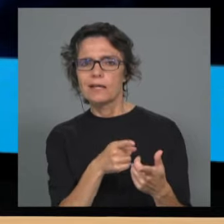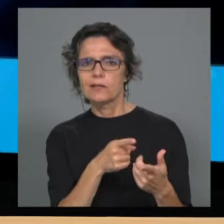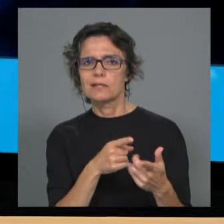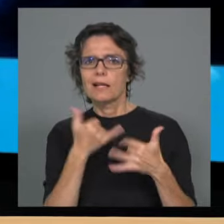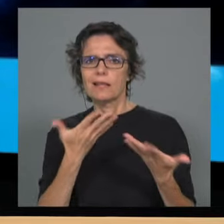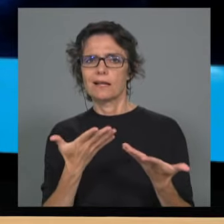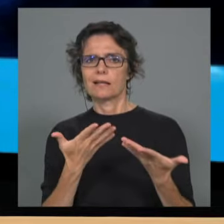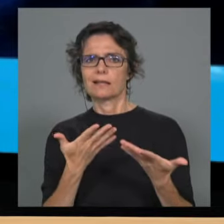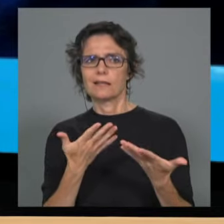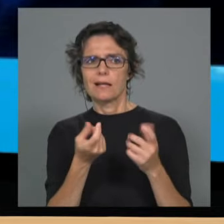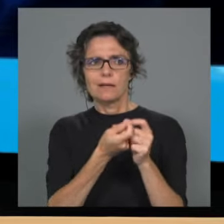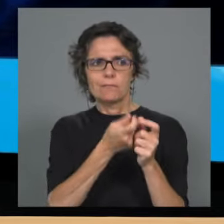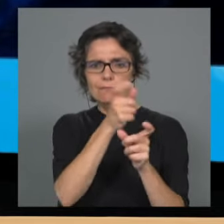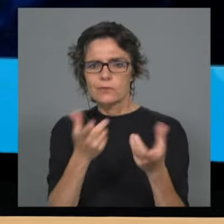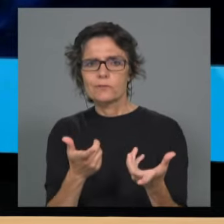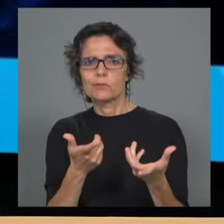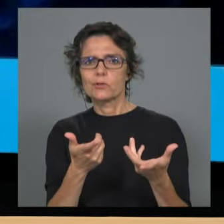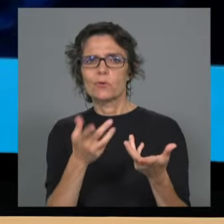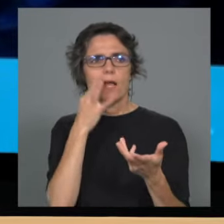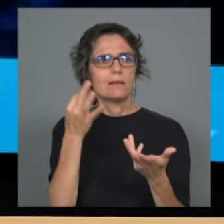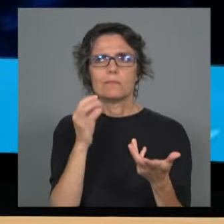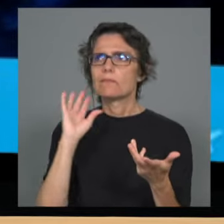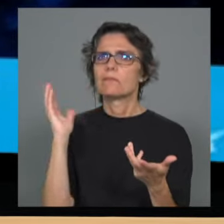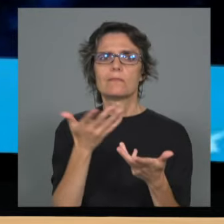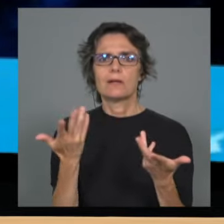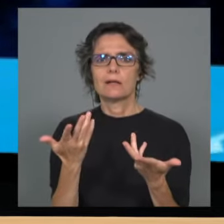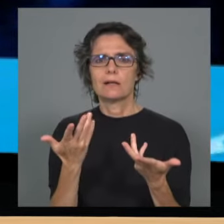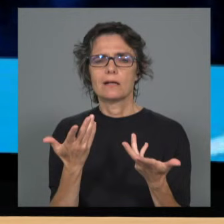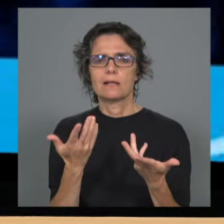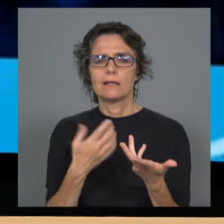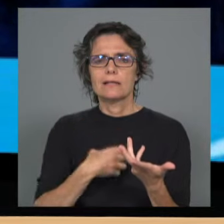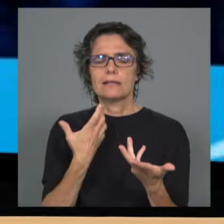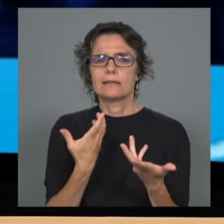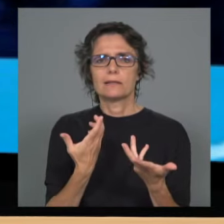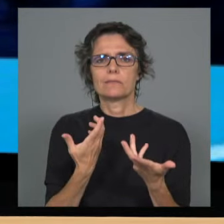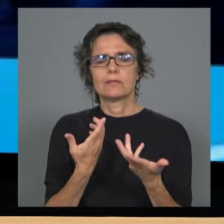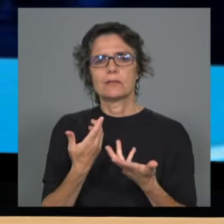estar próximo das pessoas, na simplicidade, na naturalidade, etc.